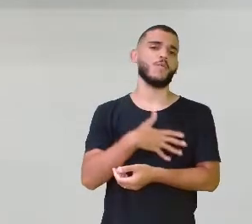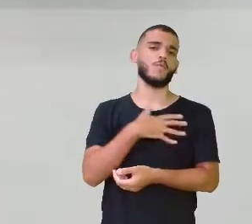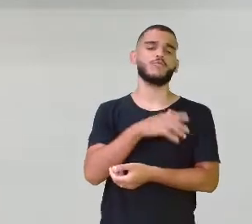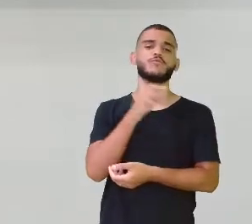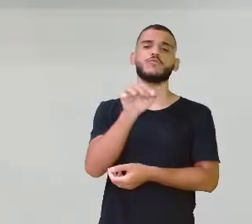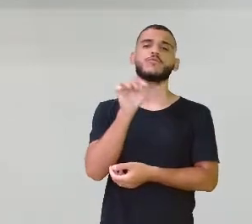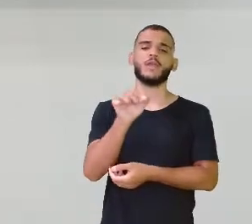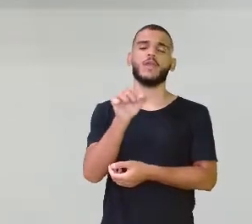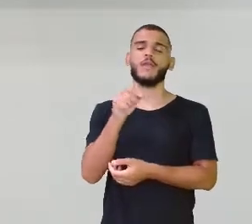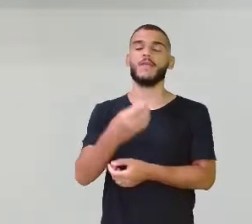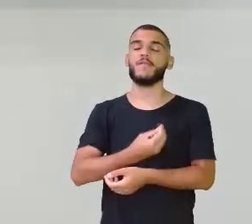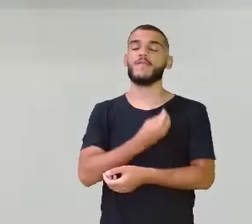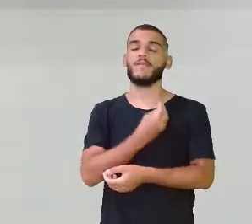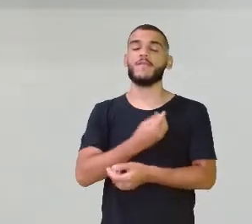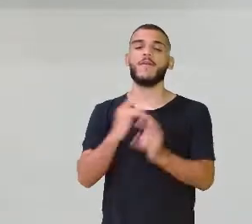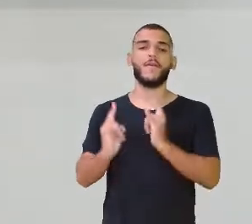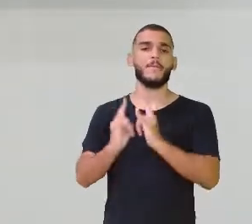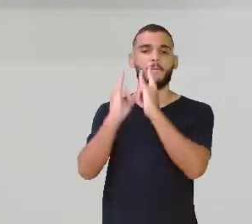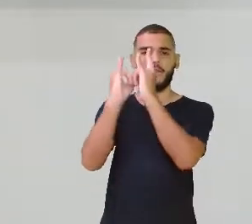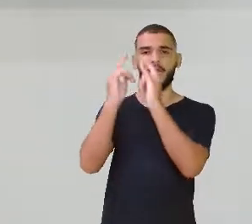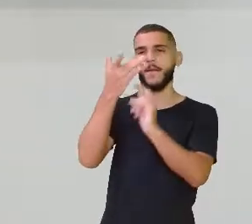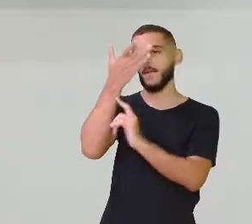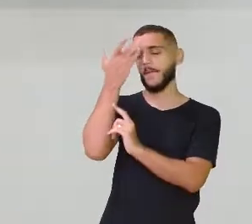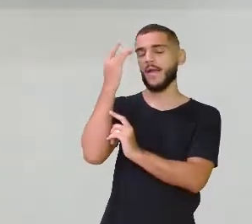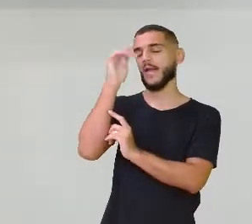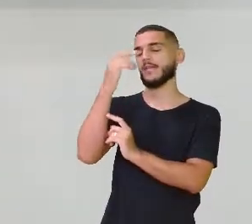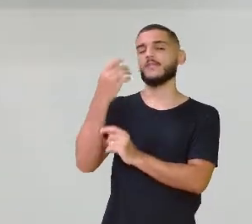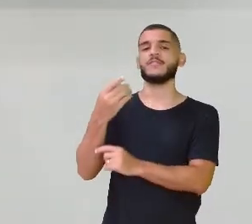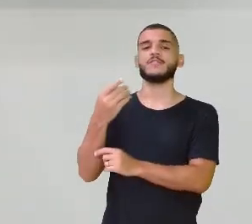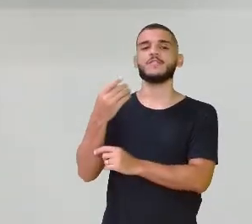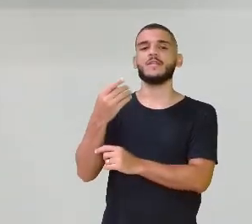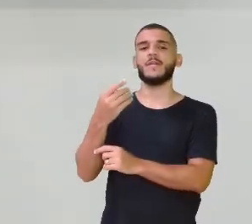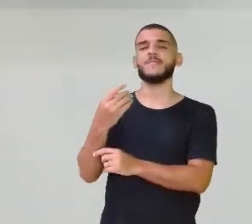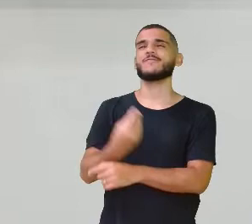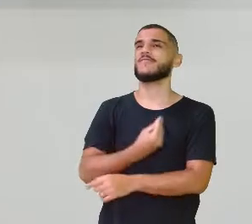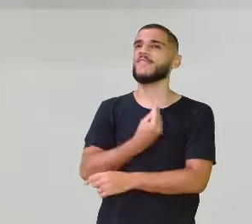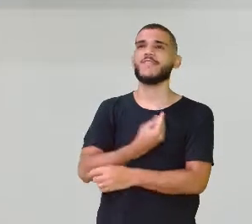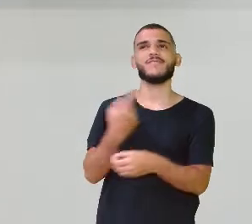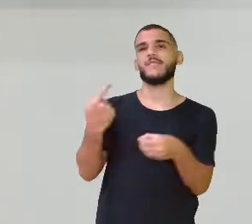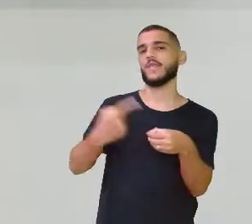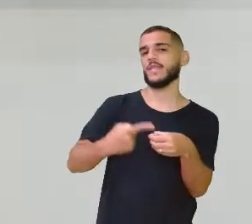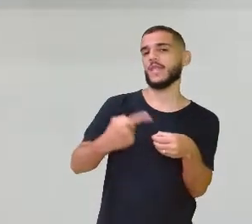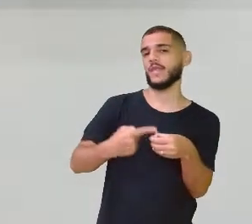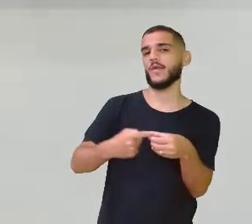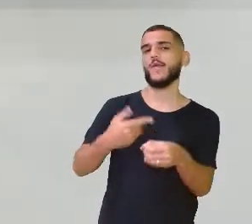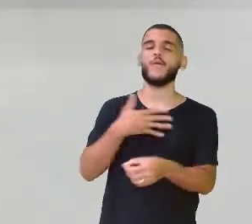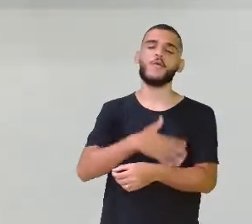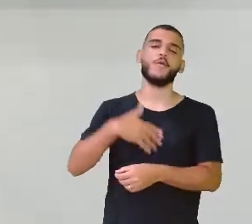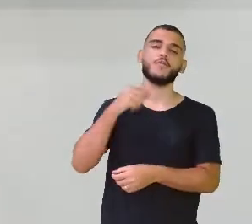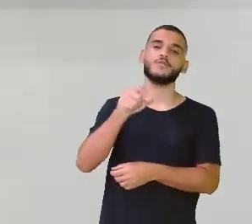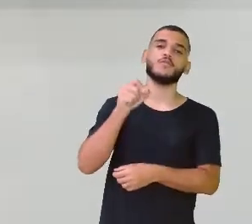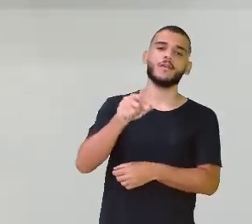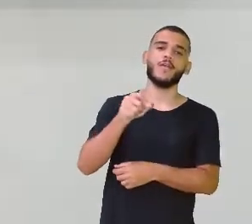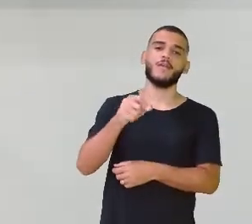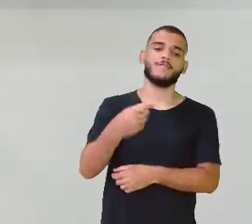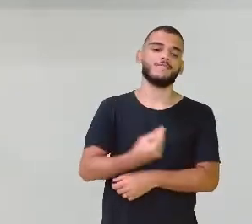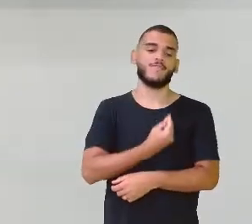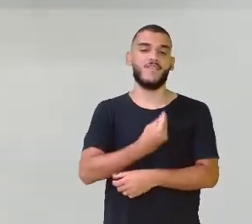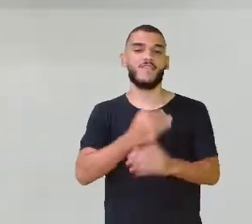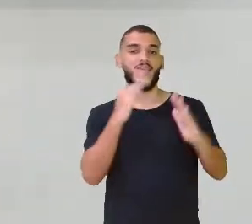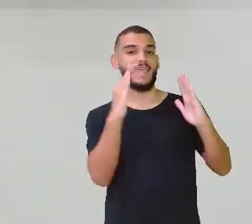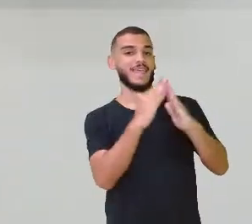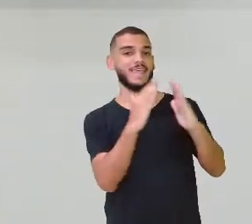prédios. Agora, quem mora mais para o interior, gosta mais de quê? De morar onde? Em casa. E tem mais